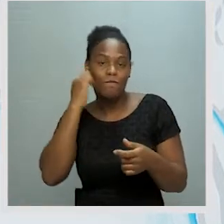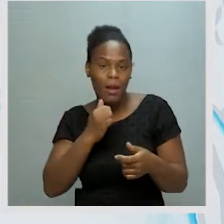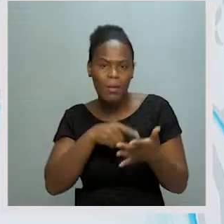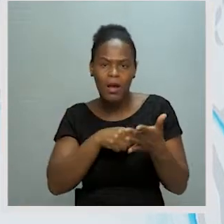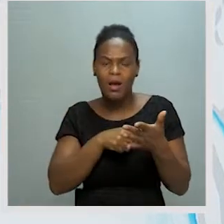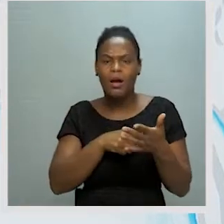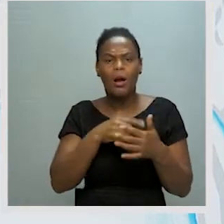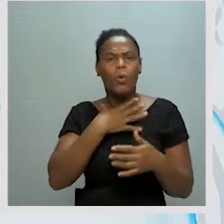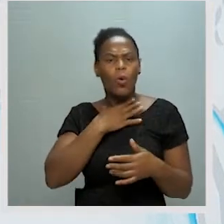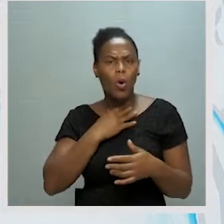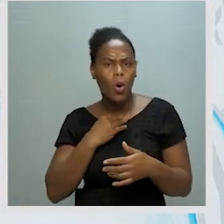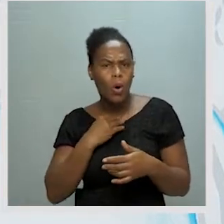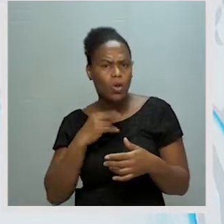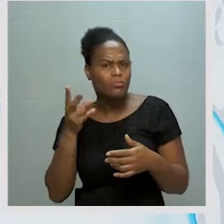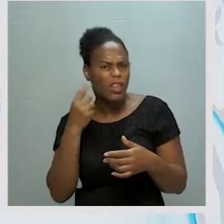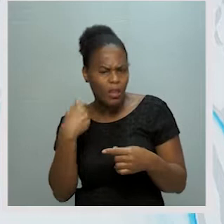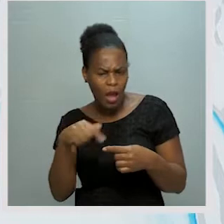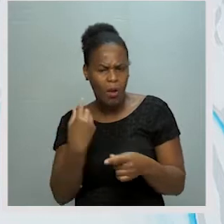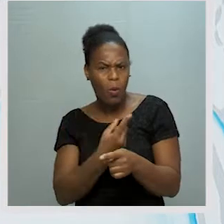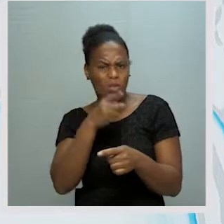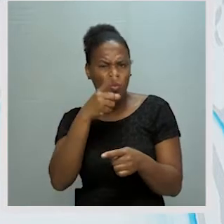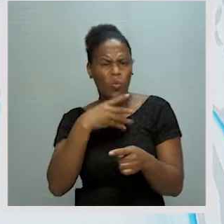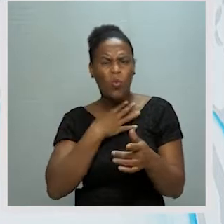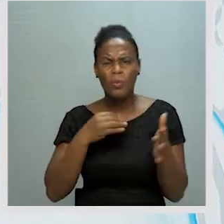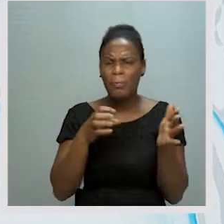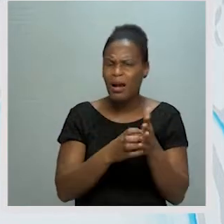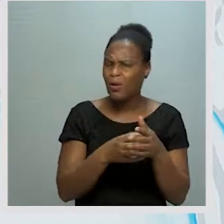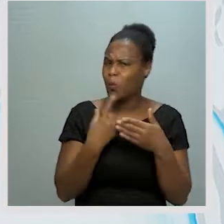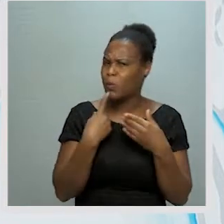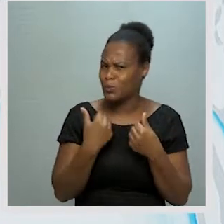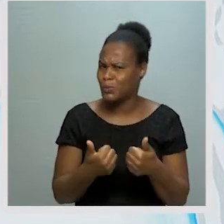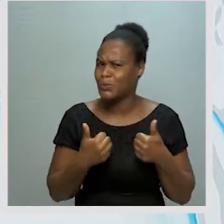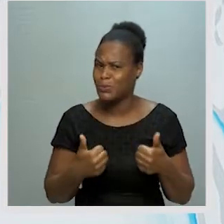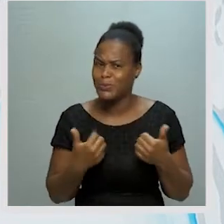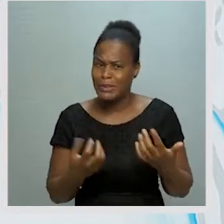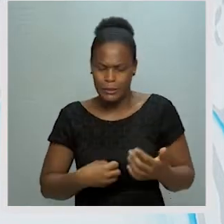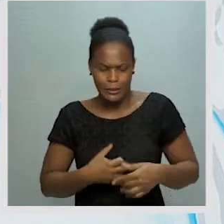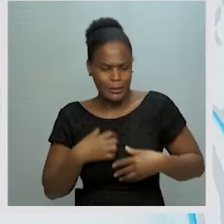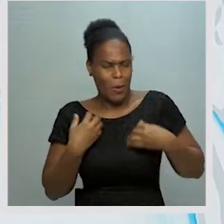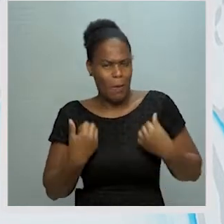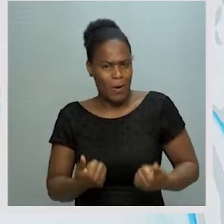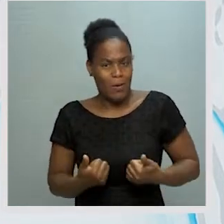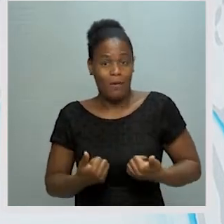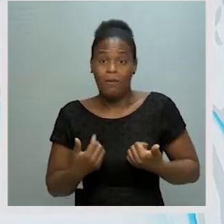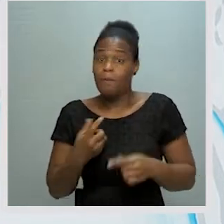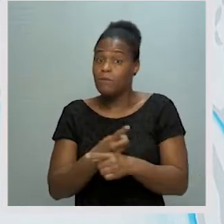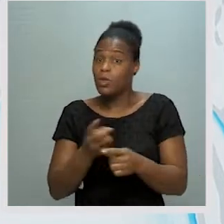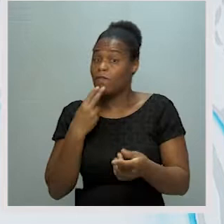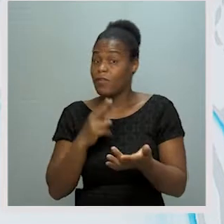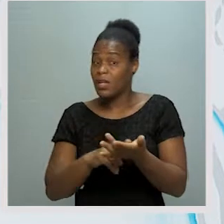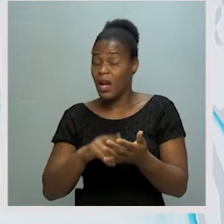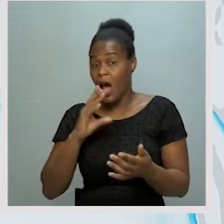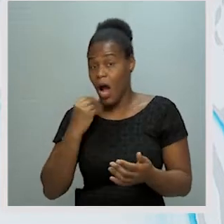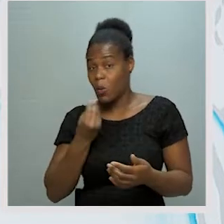Houve uma coisa ali que lhe marcou, e lhe marcou muito, certo? Porque, na verdade, há alunos que